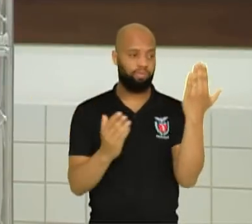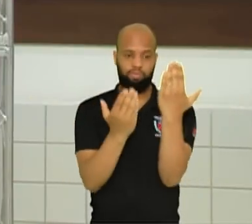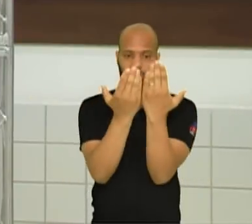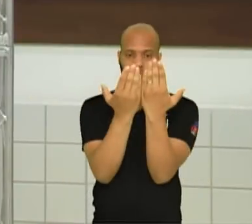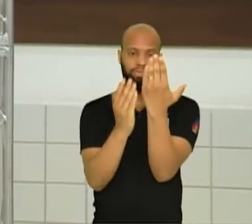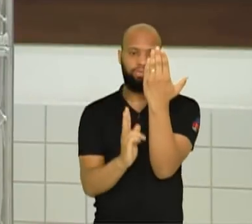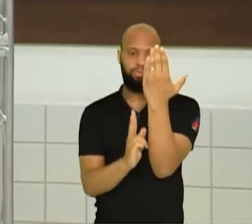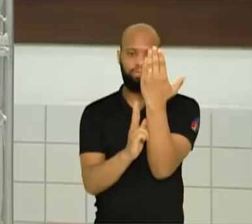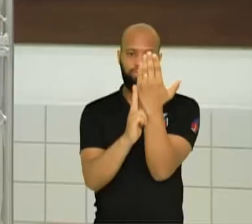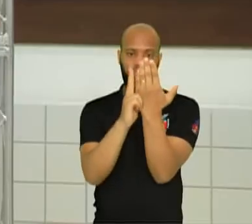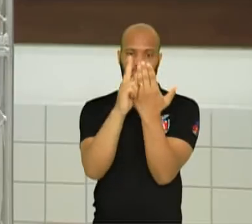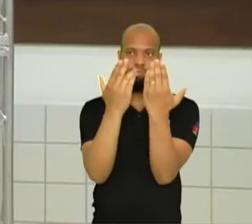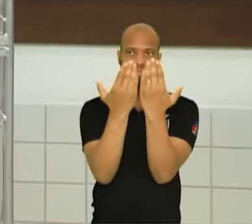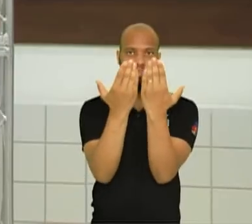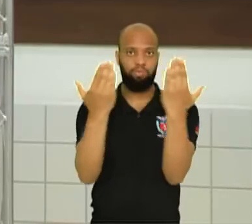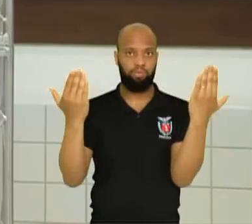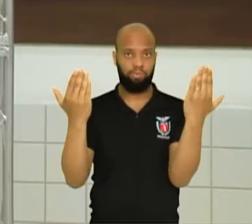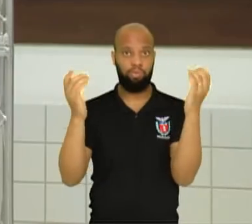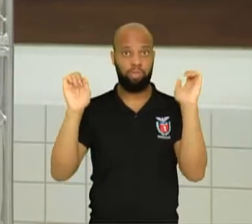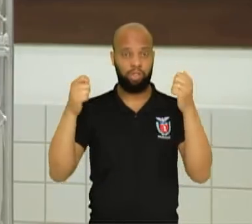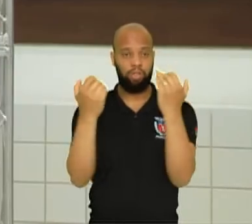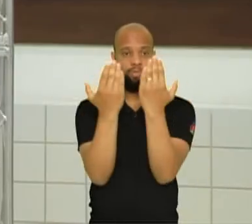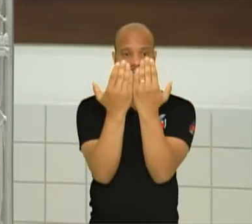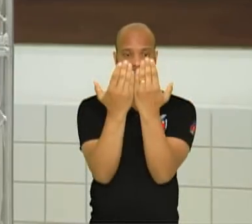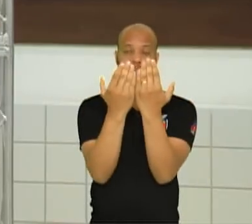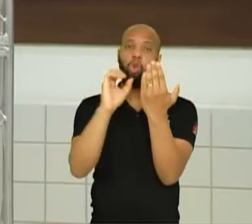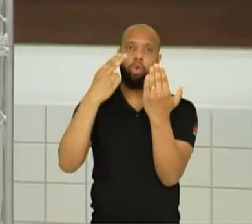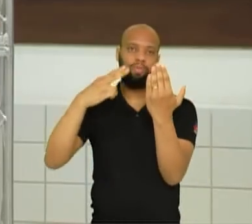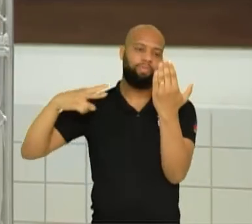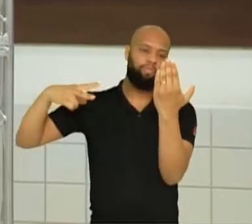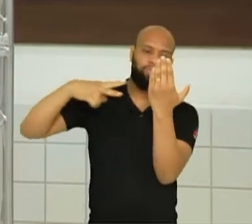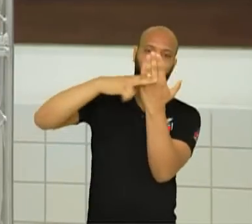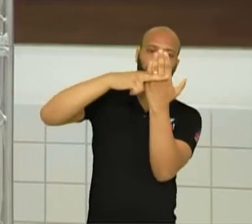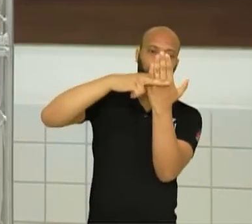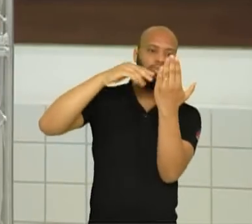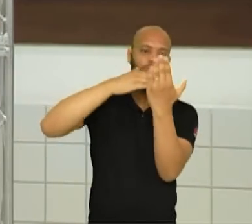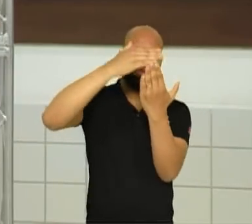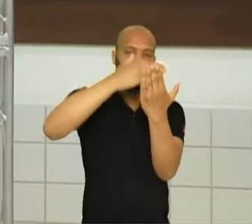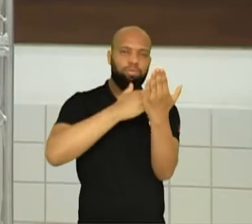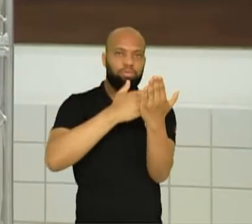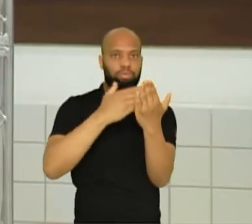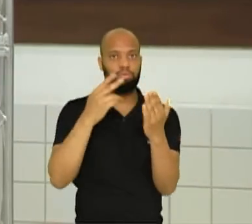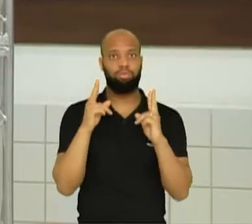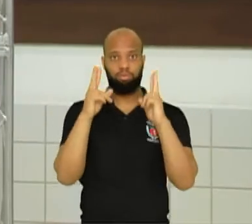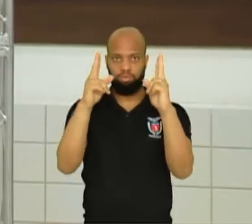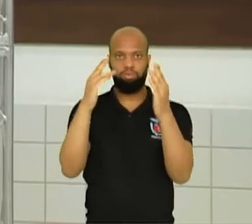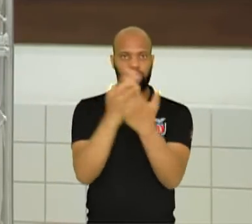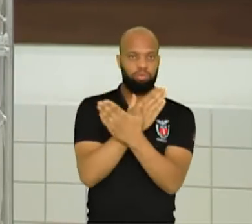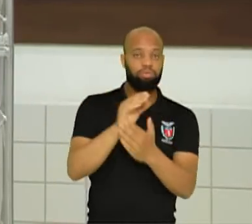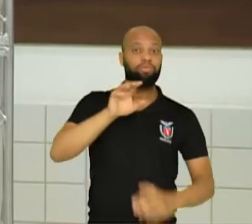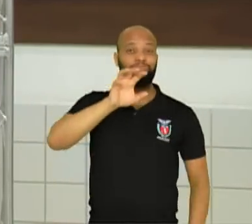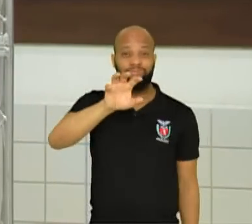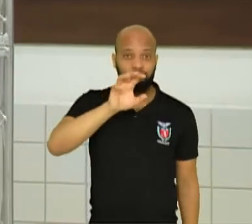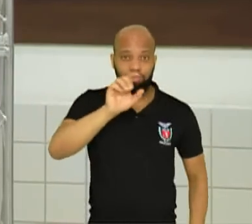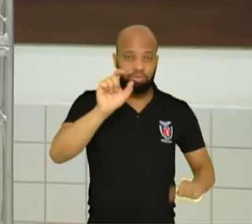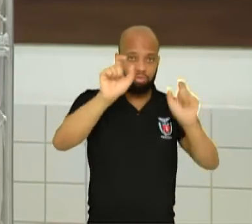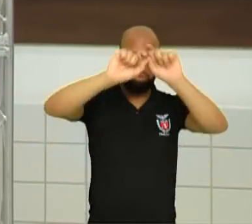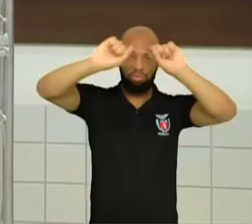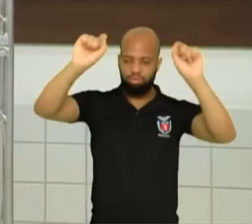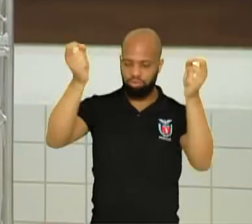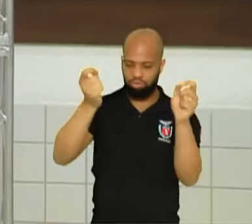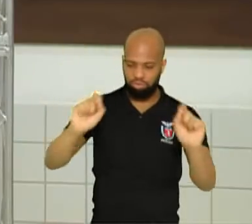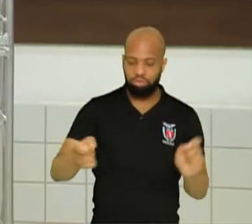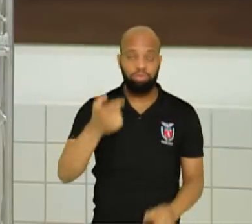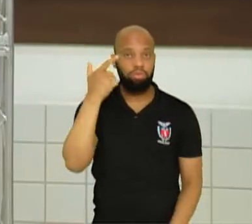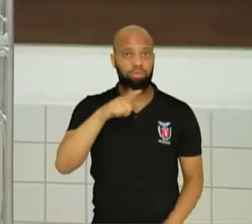cortar o organismo em qualquer plano e eu consigo ter alguns pedaços iguais. Então, esse organismo, a gente consegue